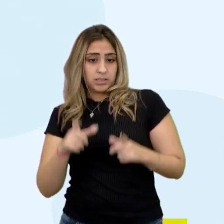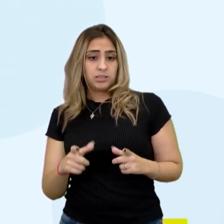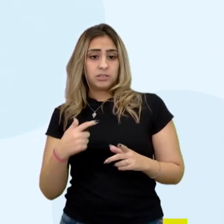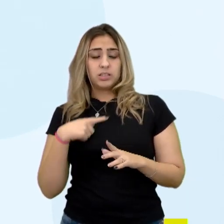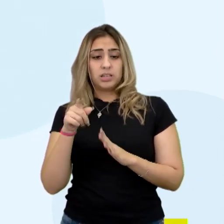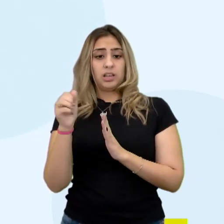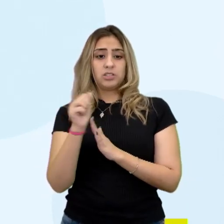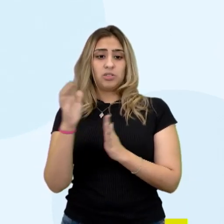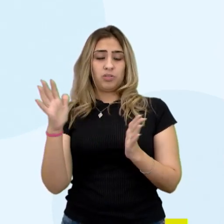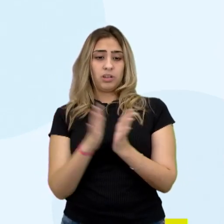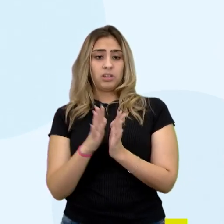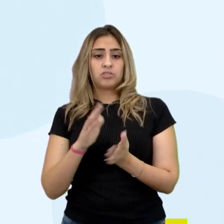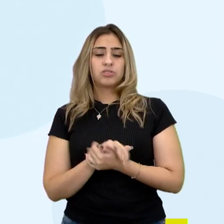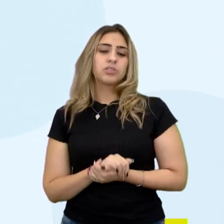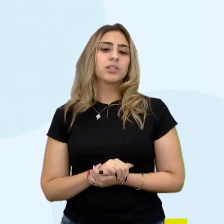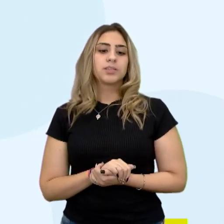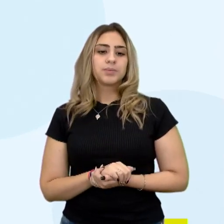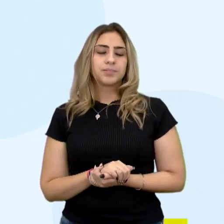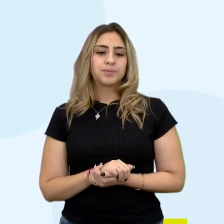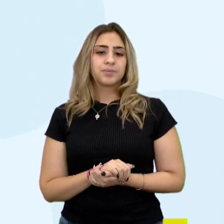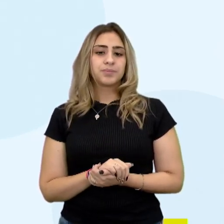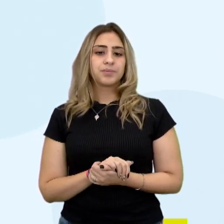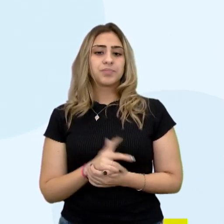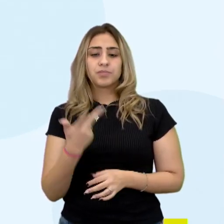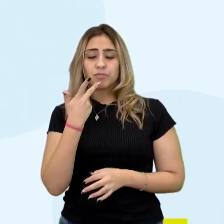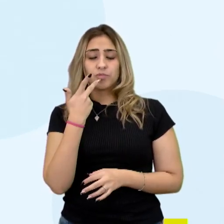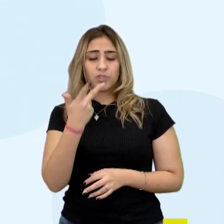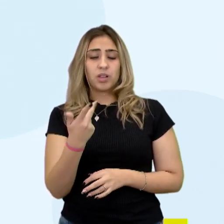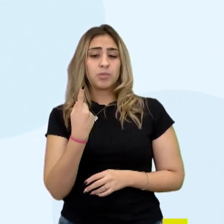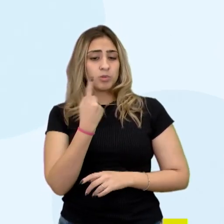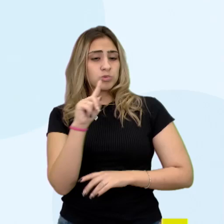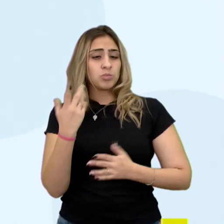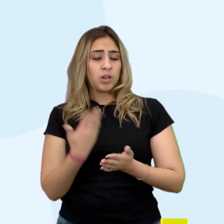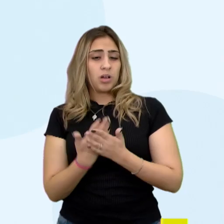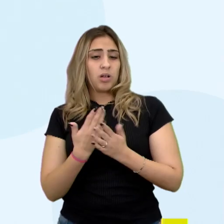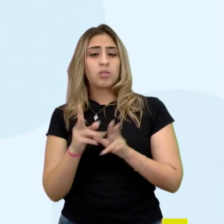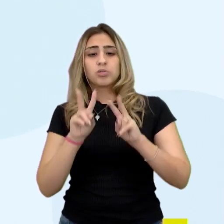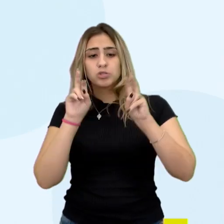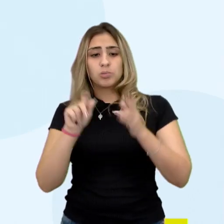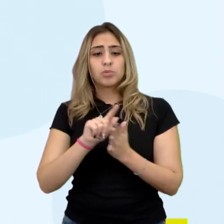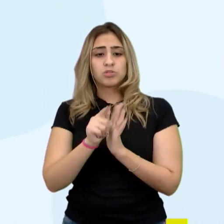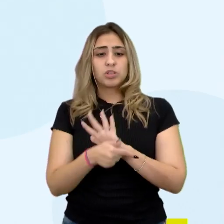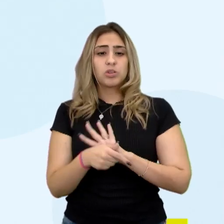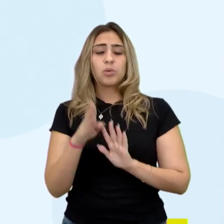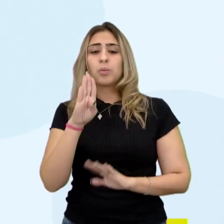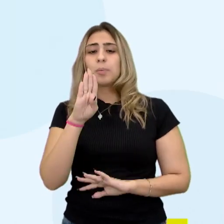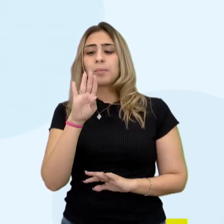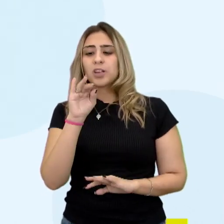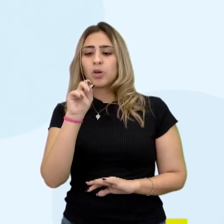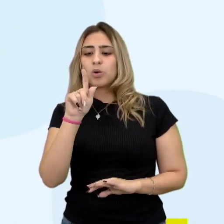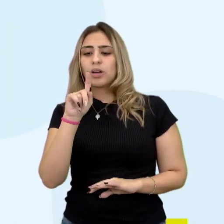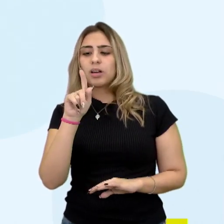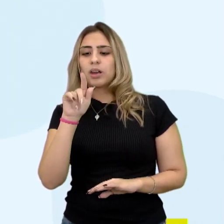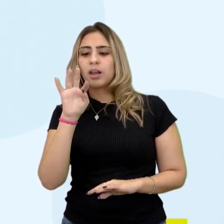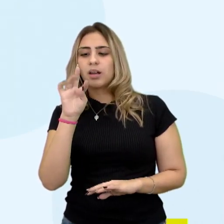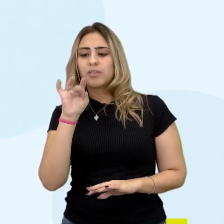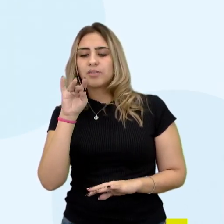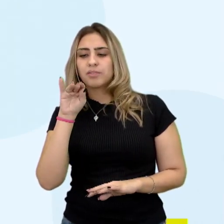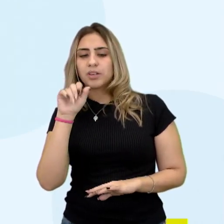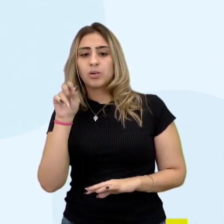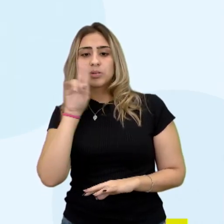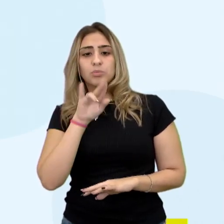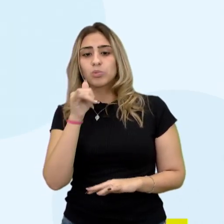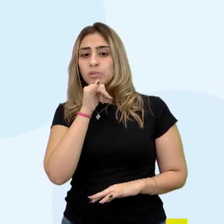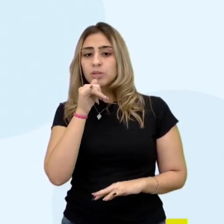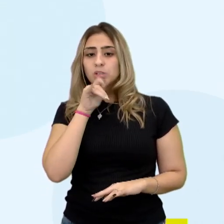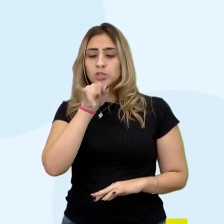dessas atividades, né? Dessa sequência de atividades. Falamos na última aula sobre o gênero biografia e usamos como exemplo a